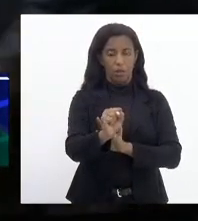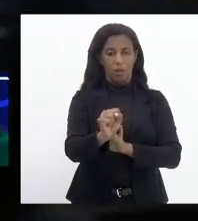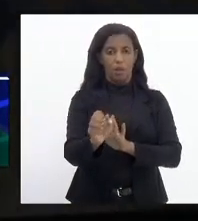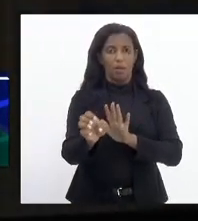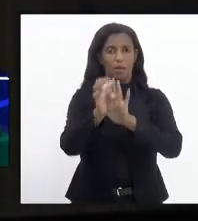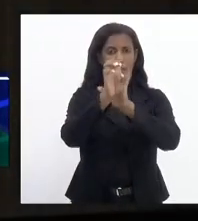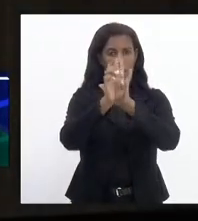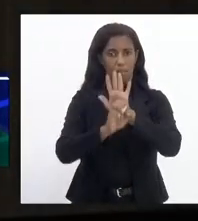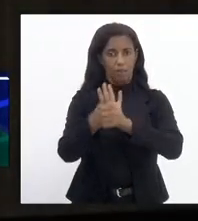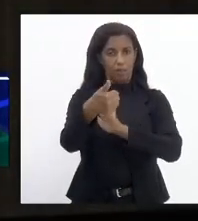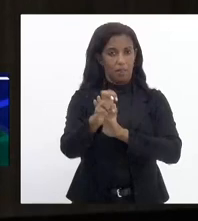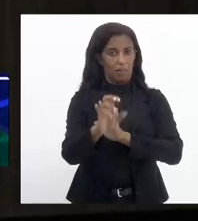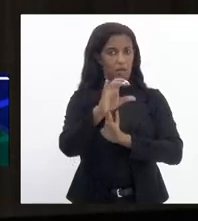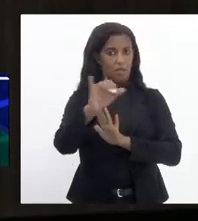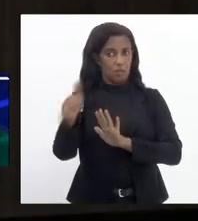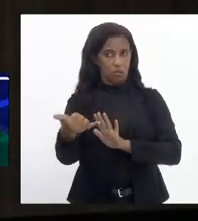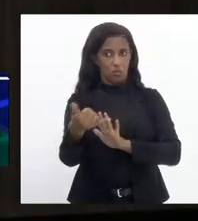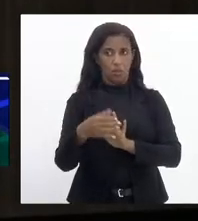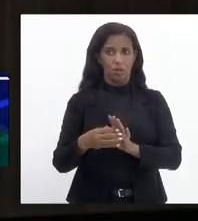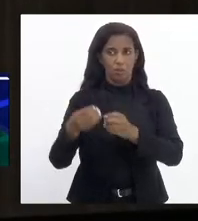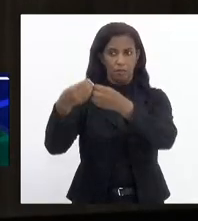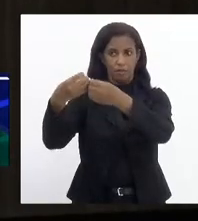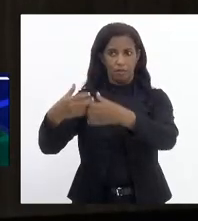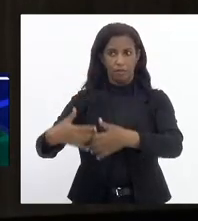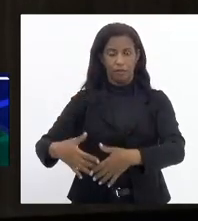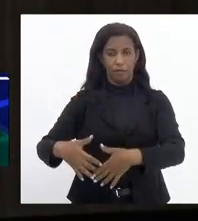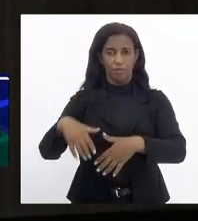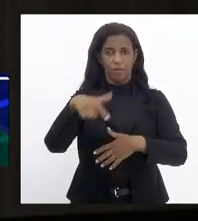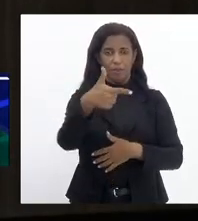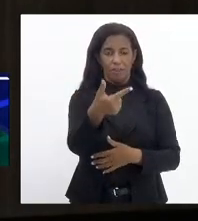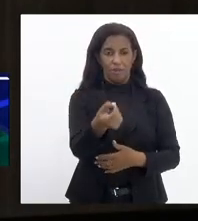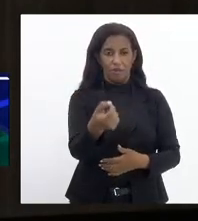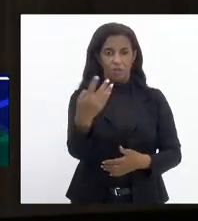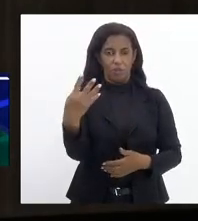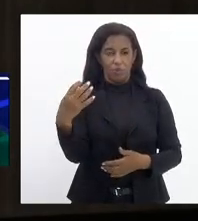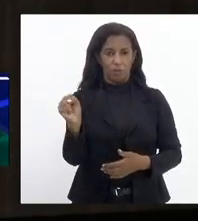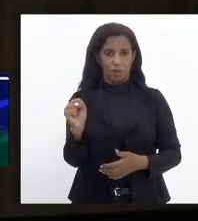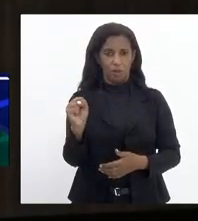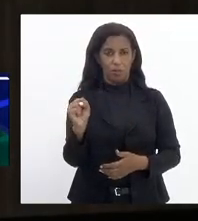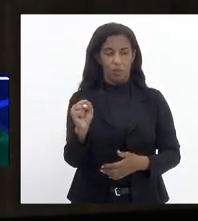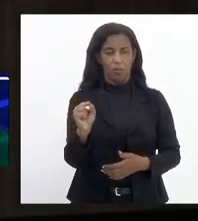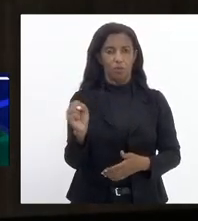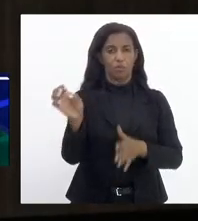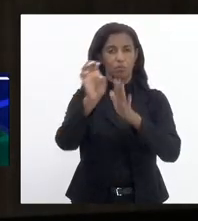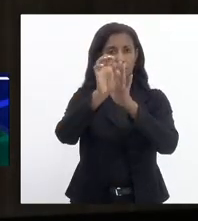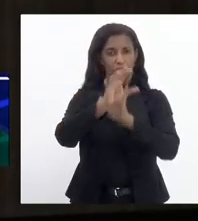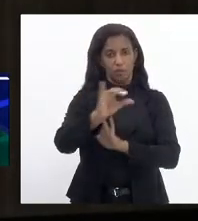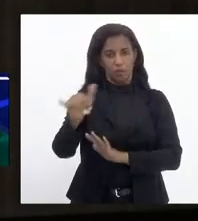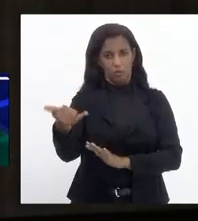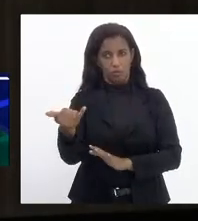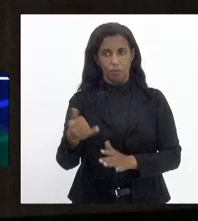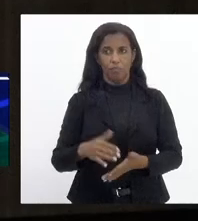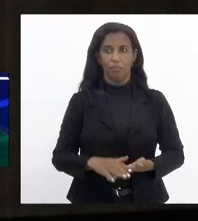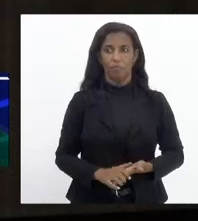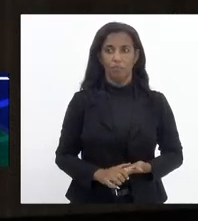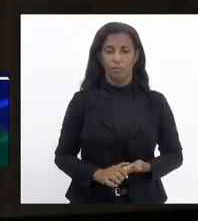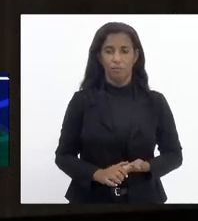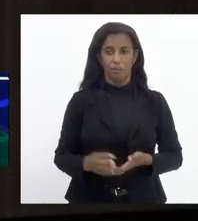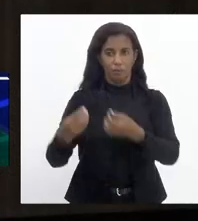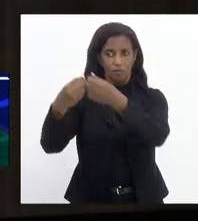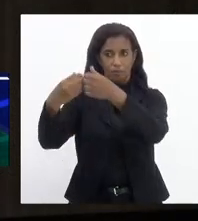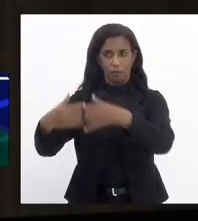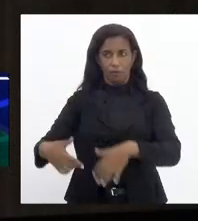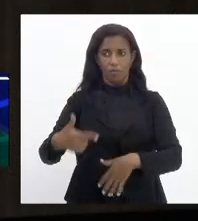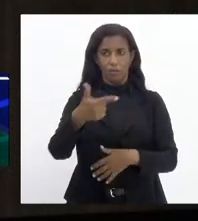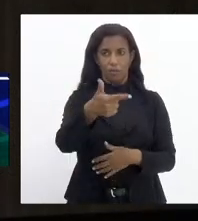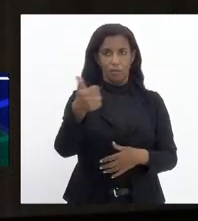15 da CCJ, pela prejudicabilidade das emendas 20 e 48, pela emenda 14 da CCJ, pela prejudicabilidade das